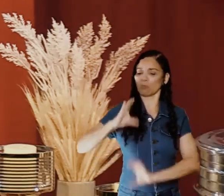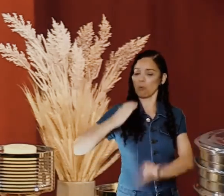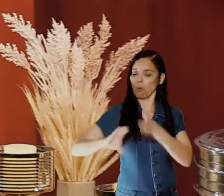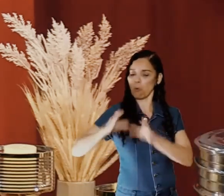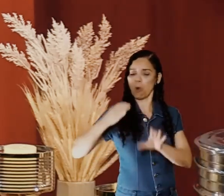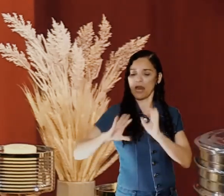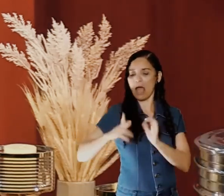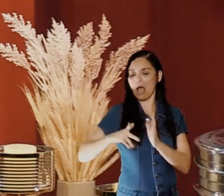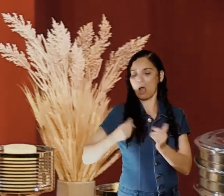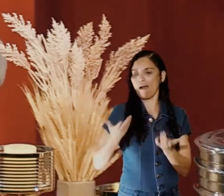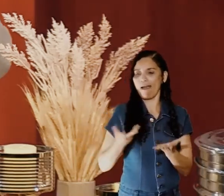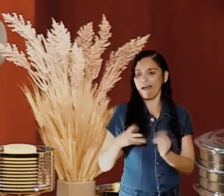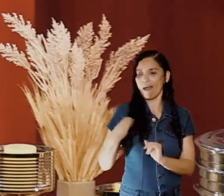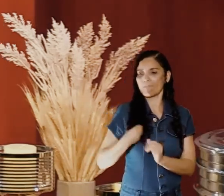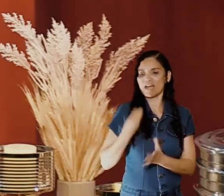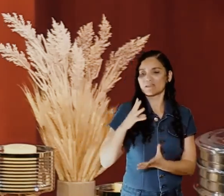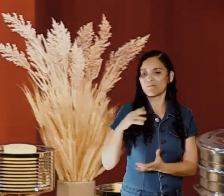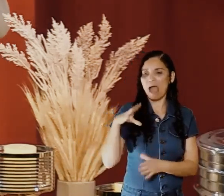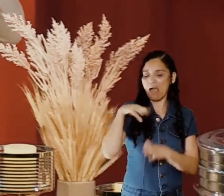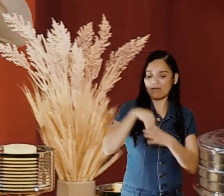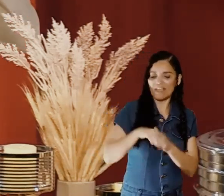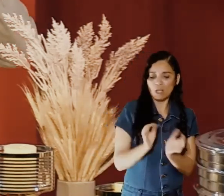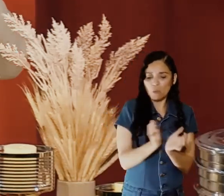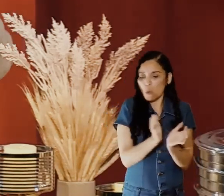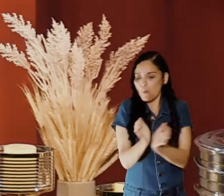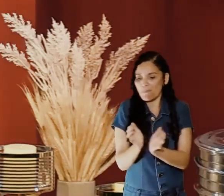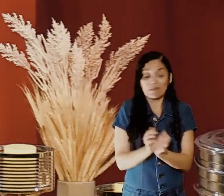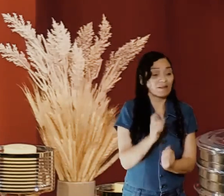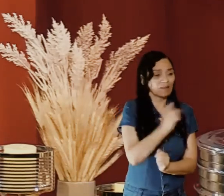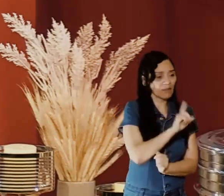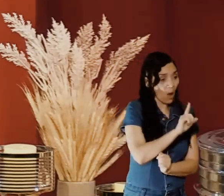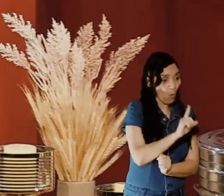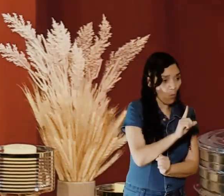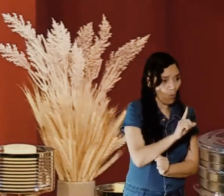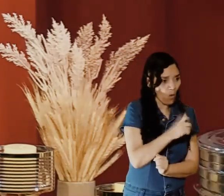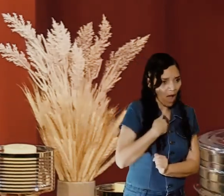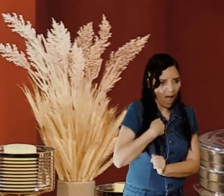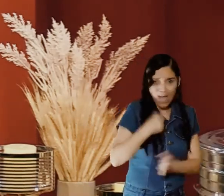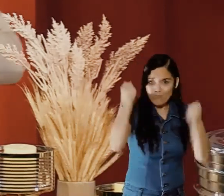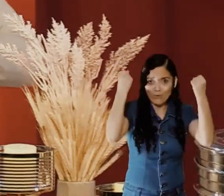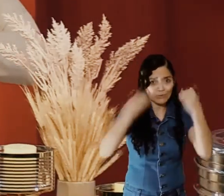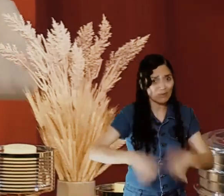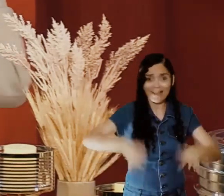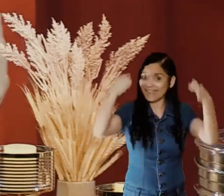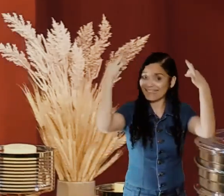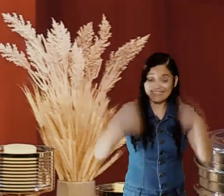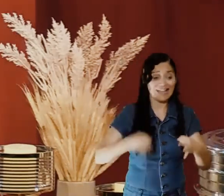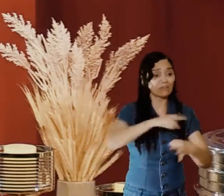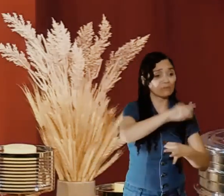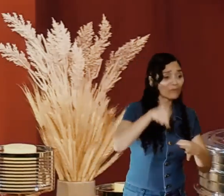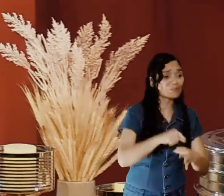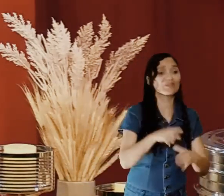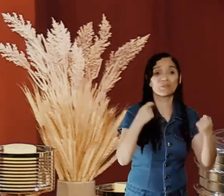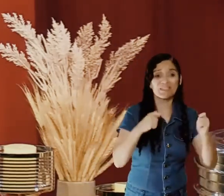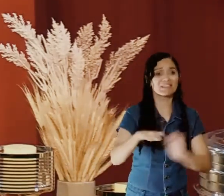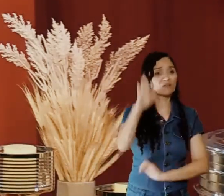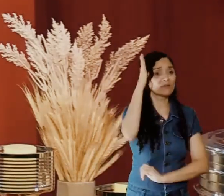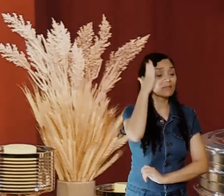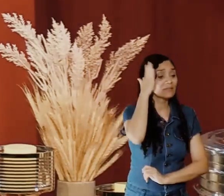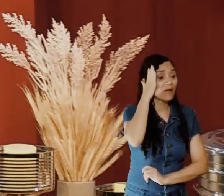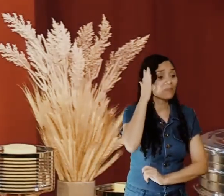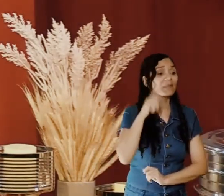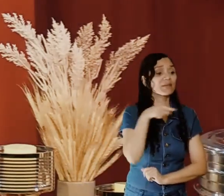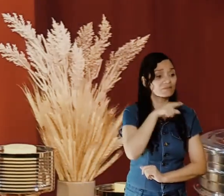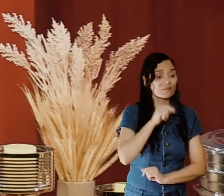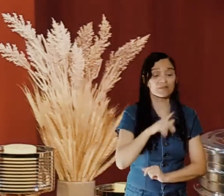Adoração é rendição, adoração é se prostrar diante do Senhor, reconhecendo ser, você